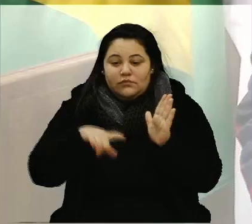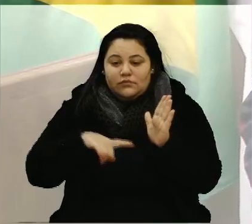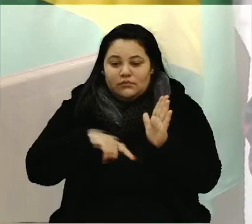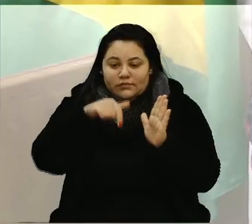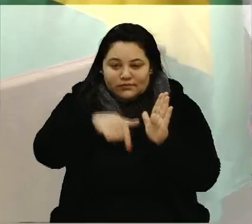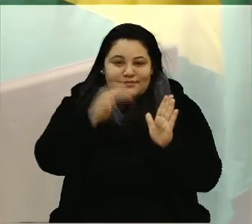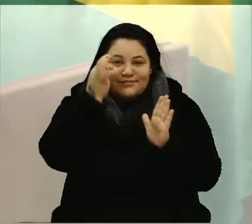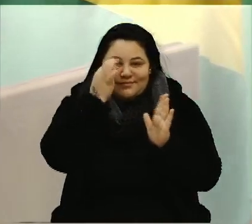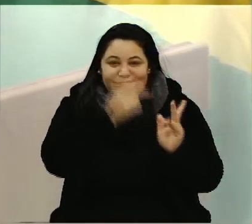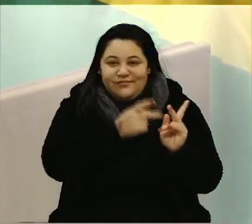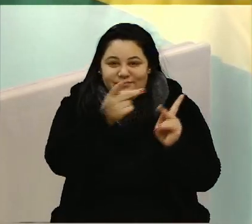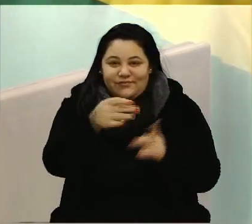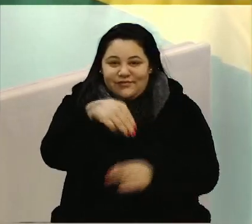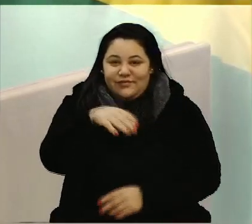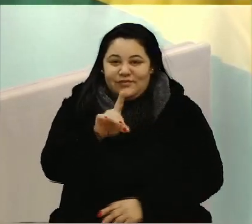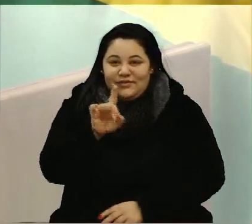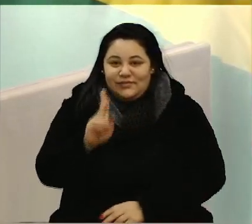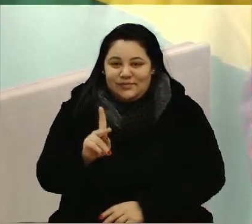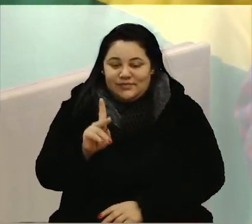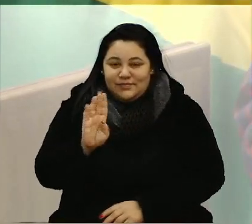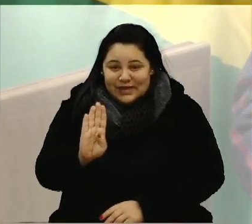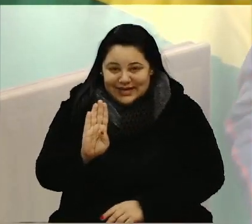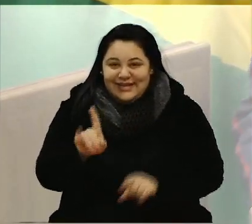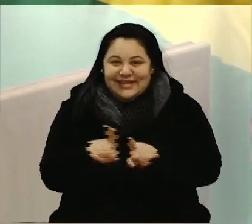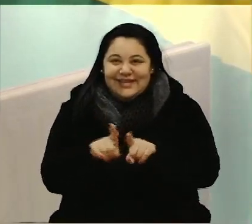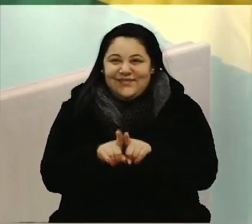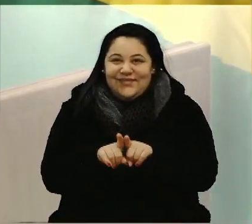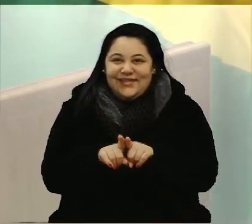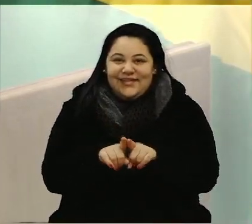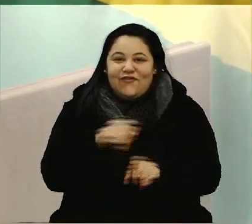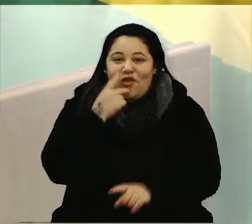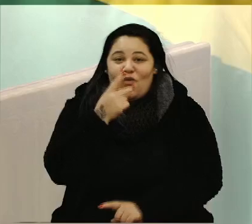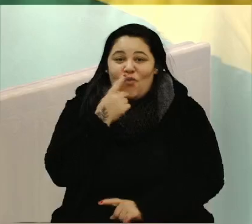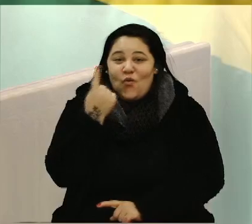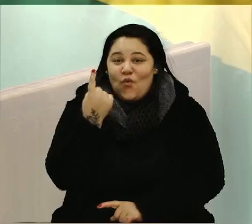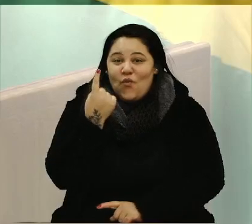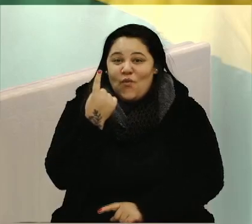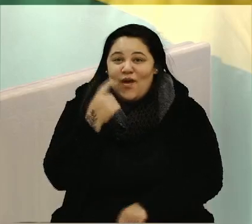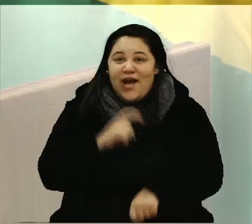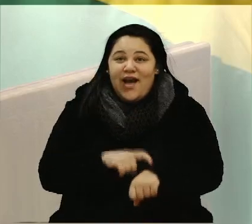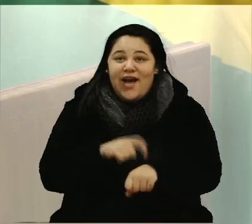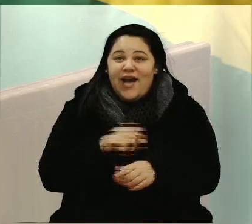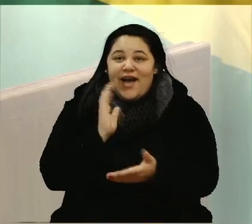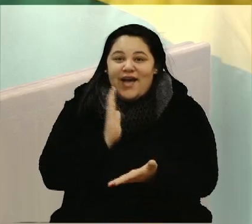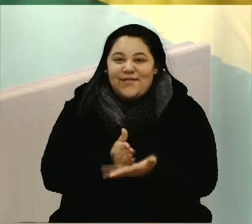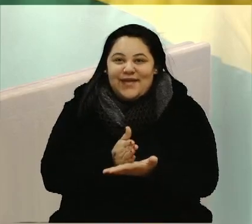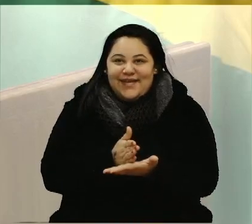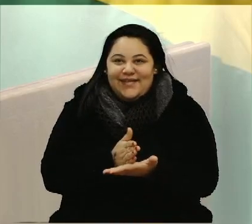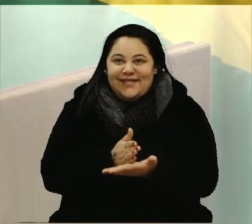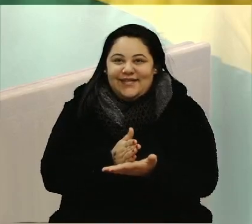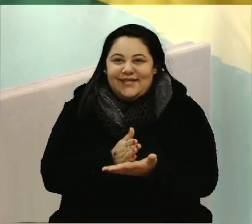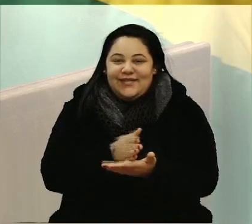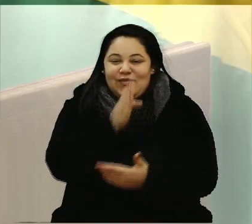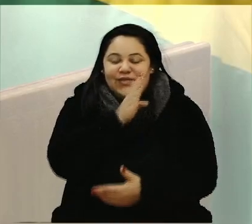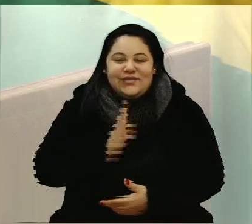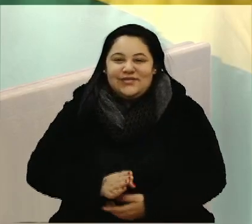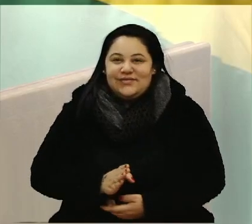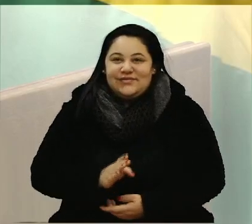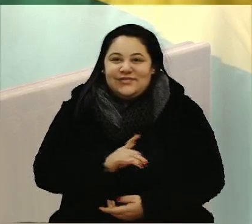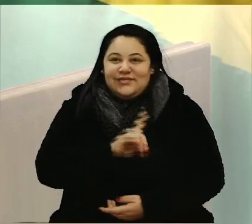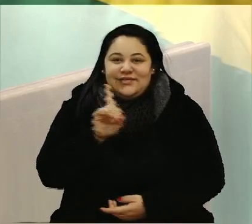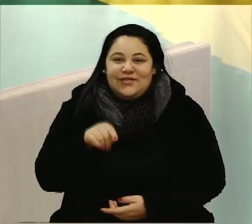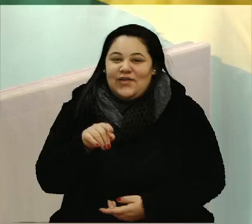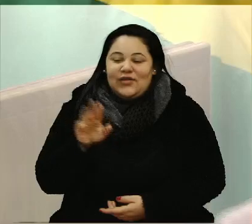também desta casa e falou por 1h30 que o Brasil não é do Lula. O Brasil é